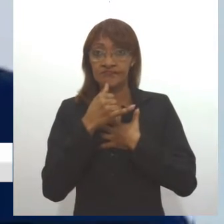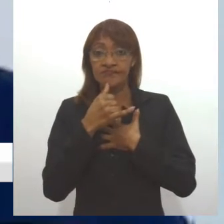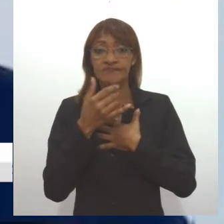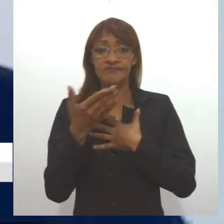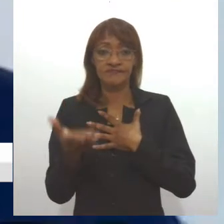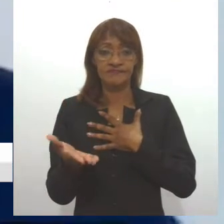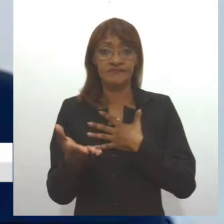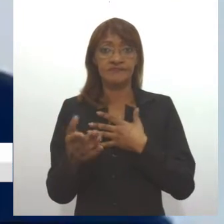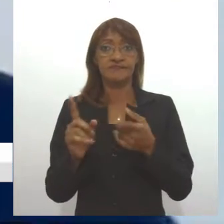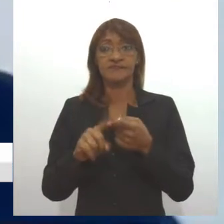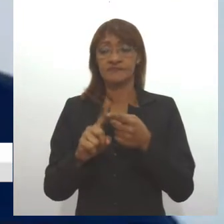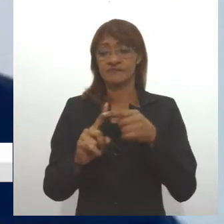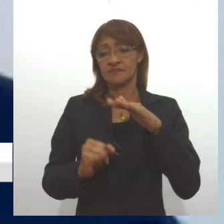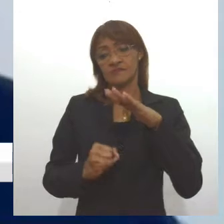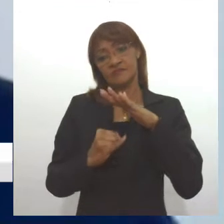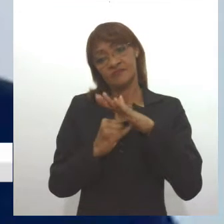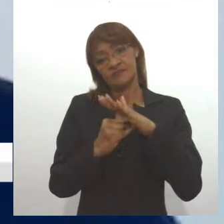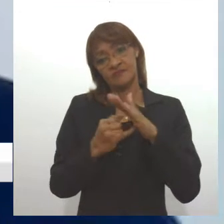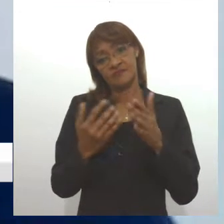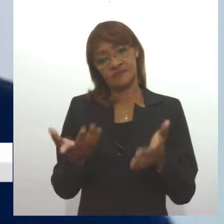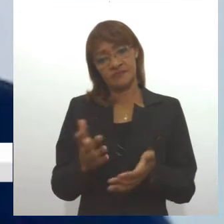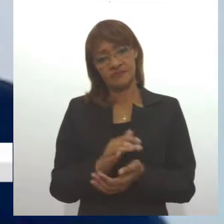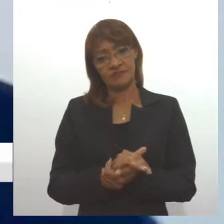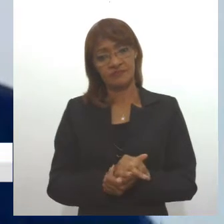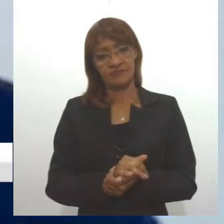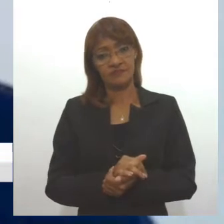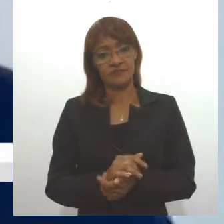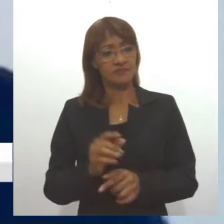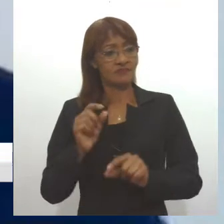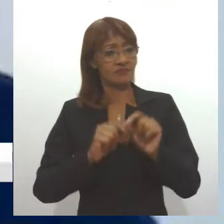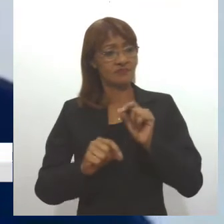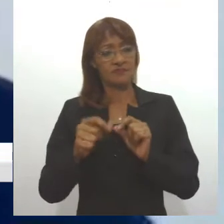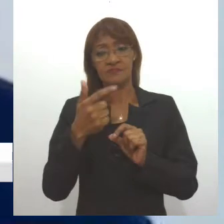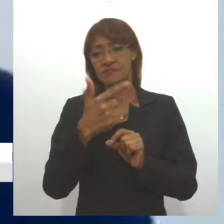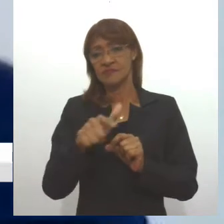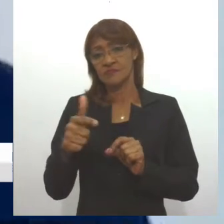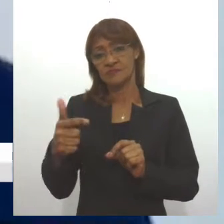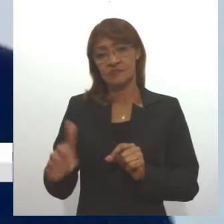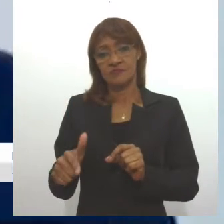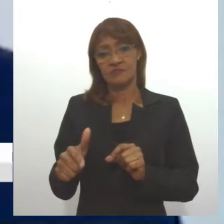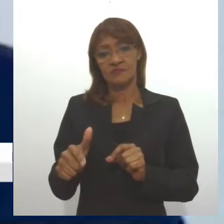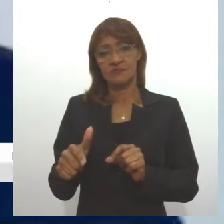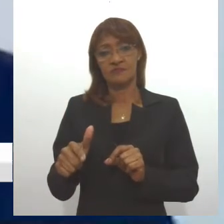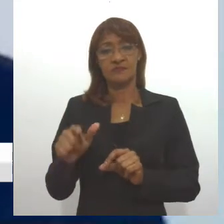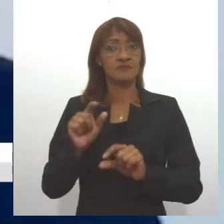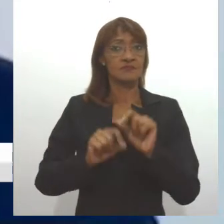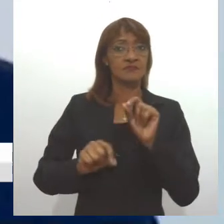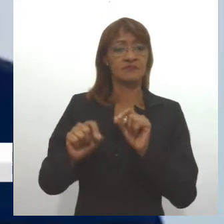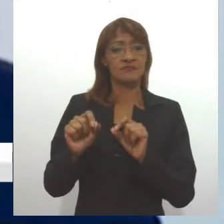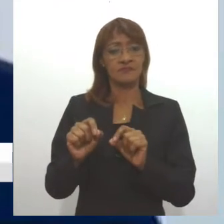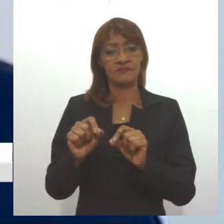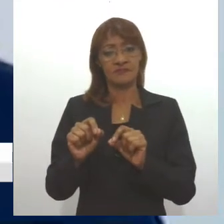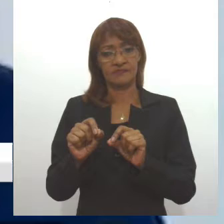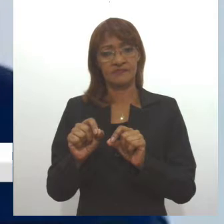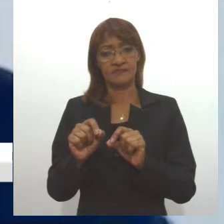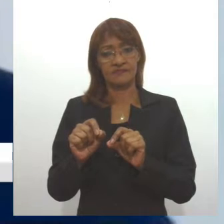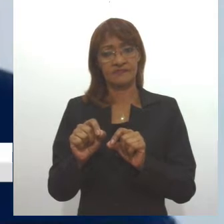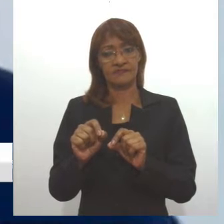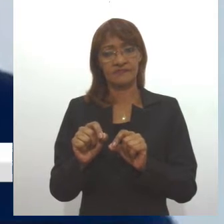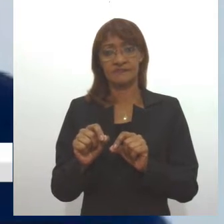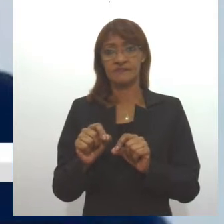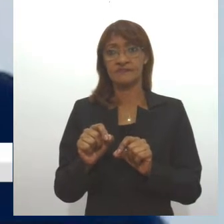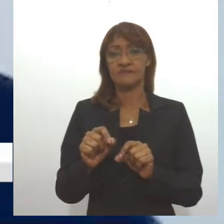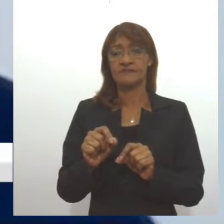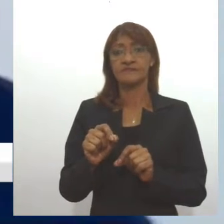instituição também, esse fato da gente não ter mais esse poder deliberativo, né? Porque isso, de certa